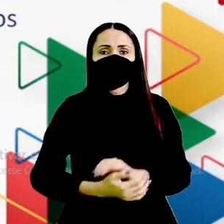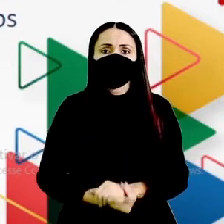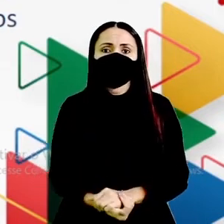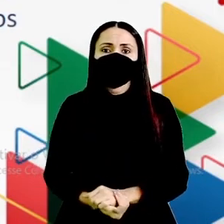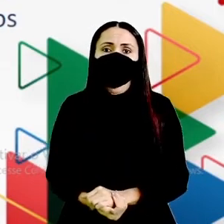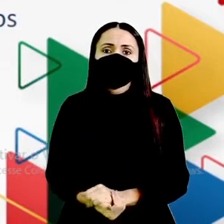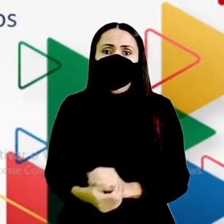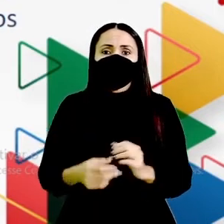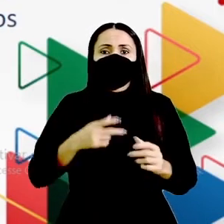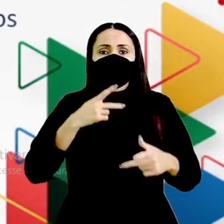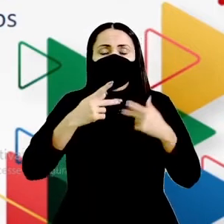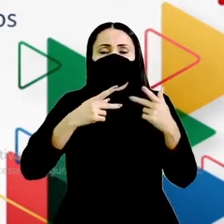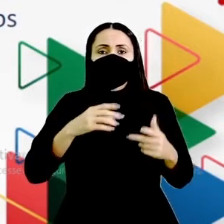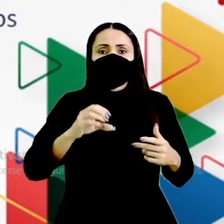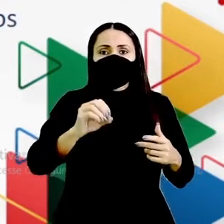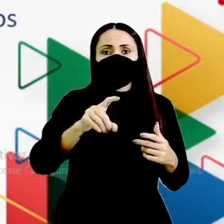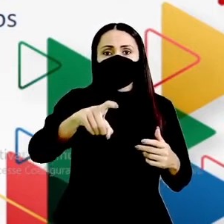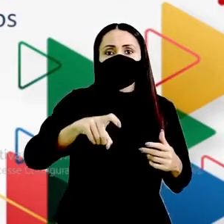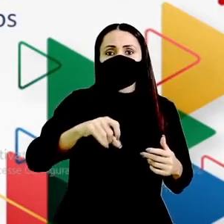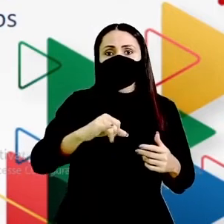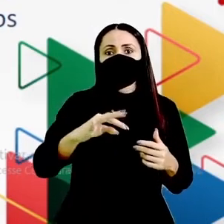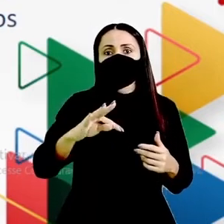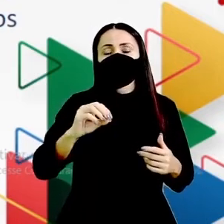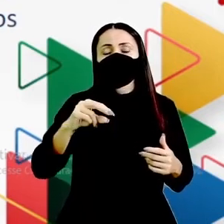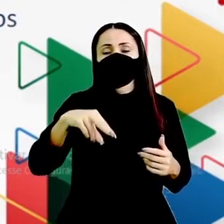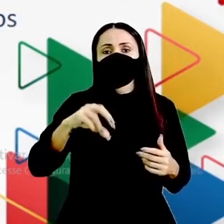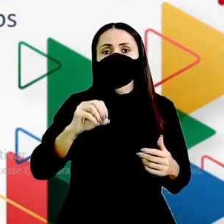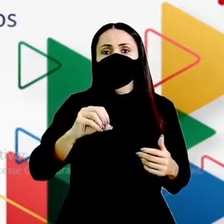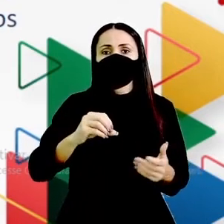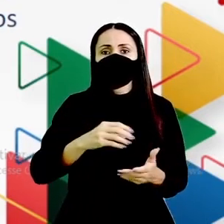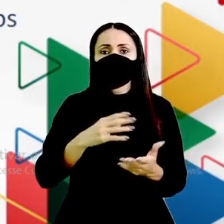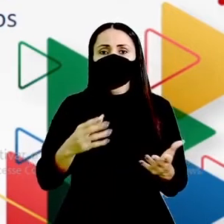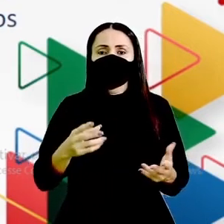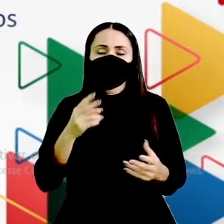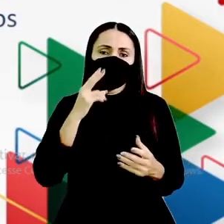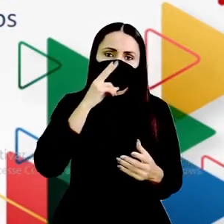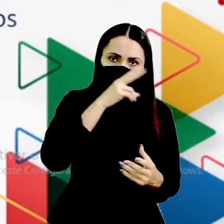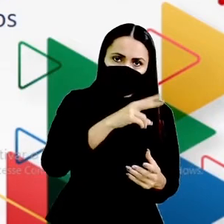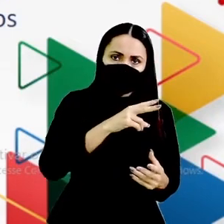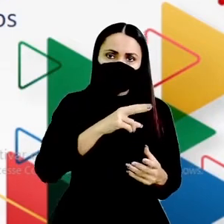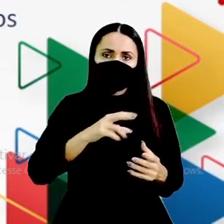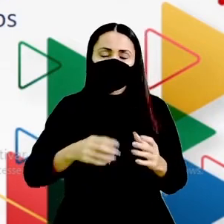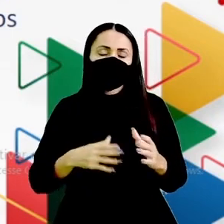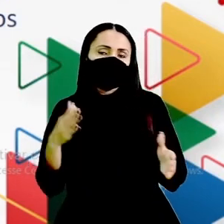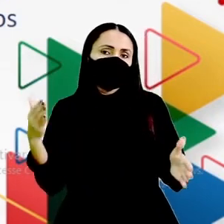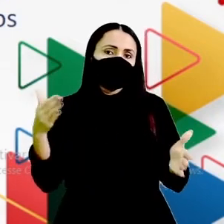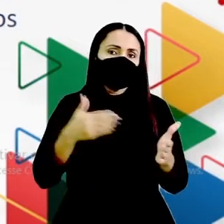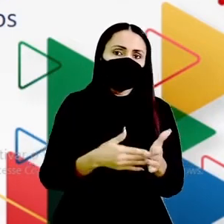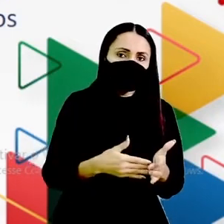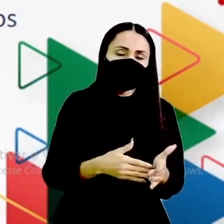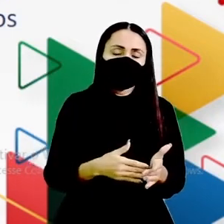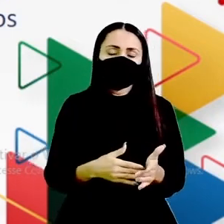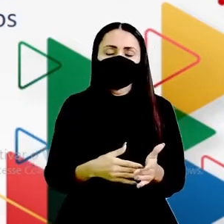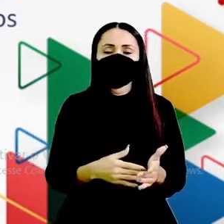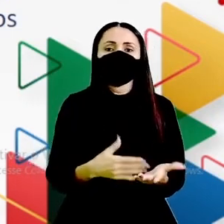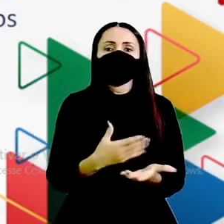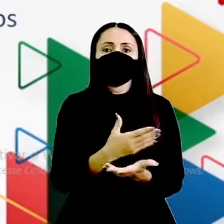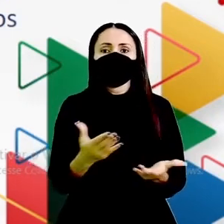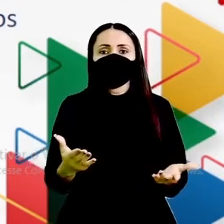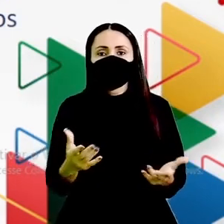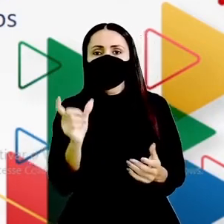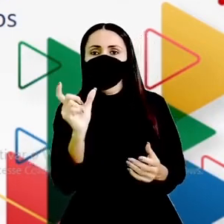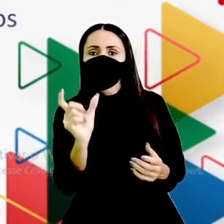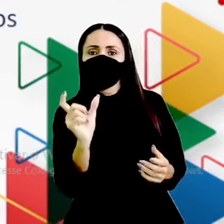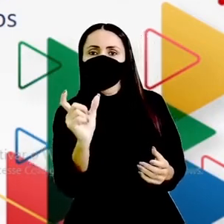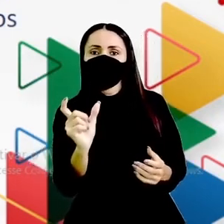de oxítono, tono quer dizer forte, oxi quer dizer último. Então, a sílaba tônica é a última.